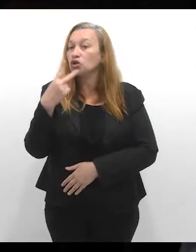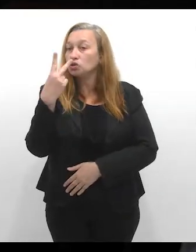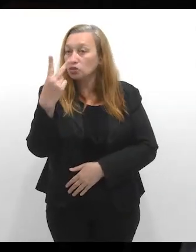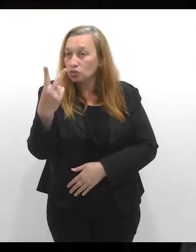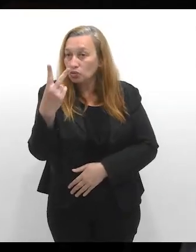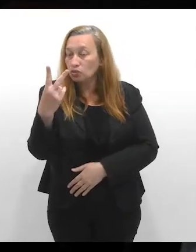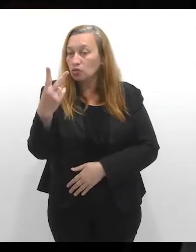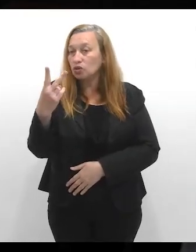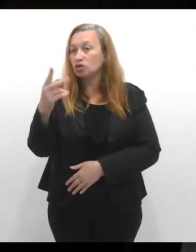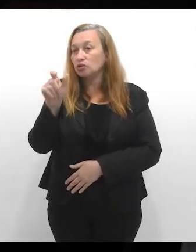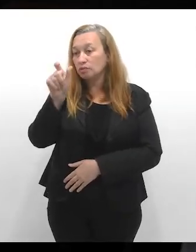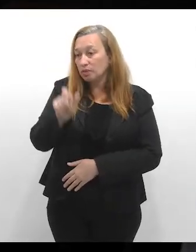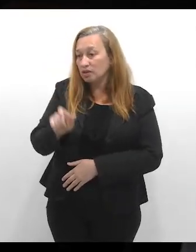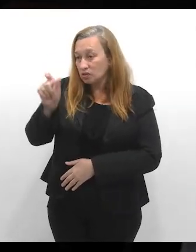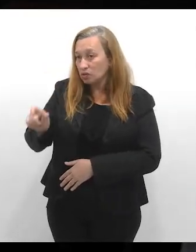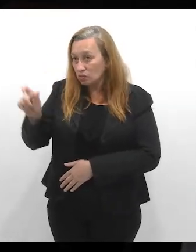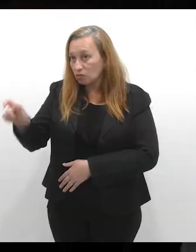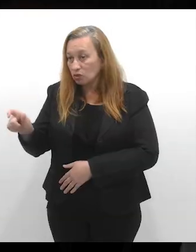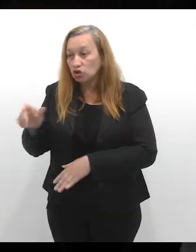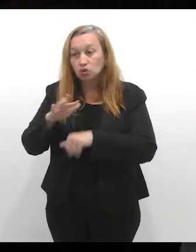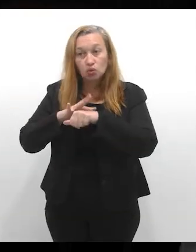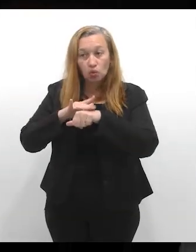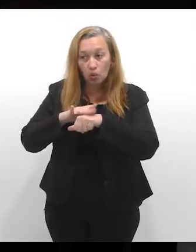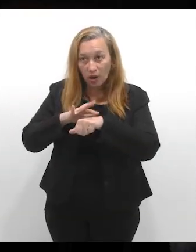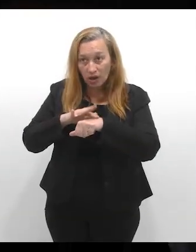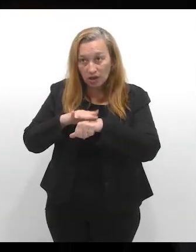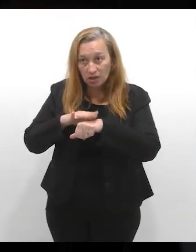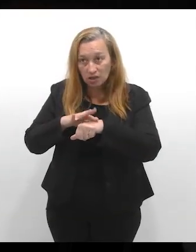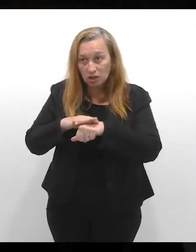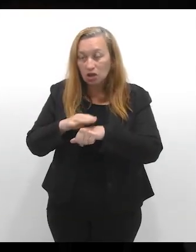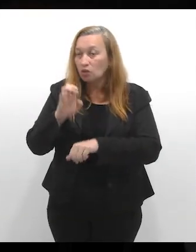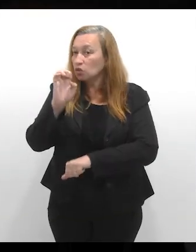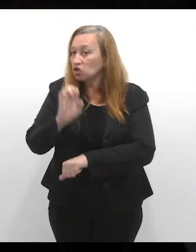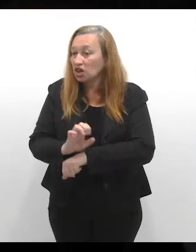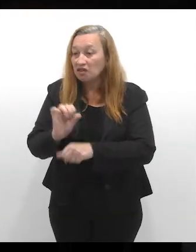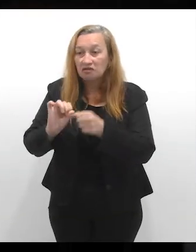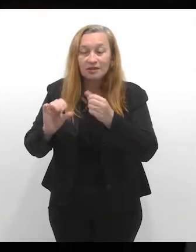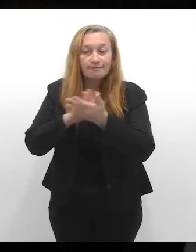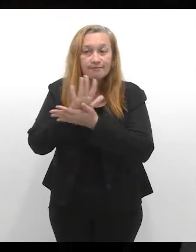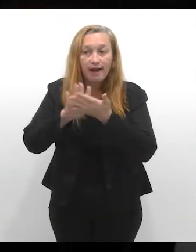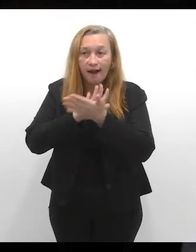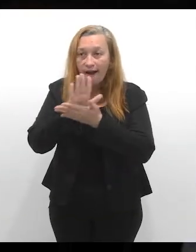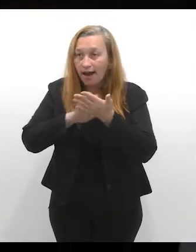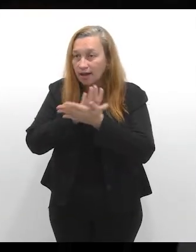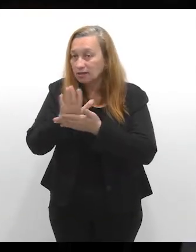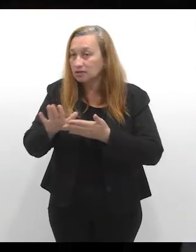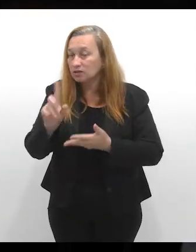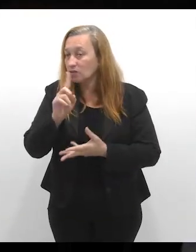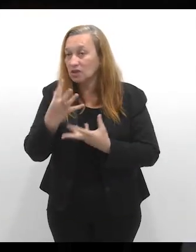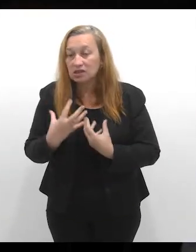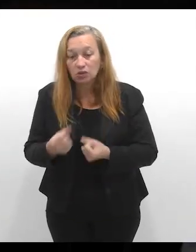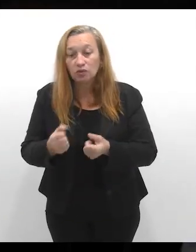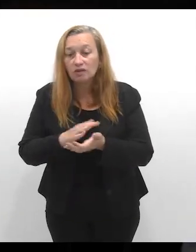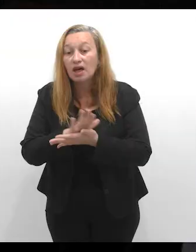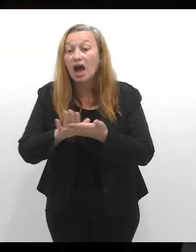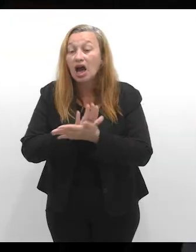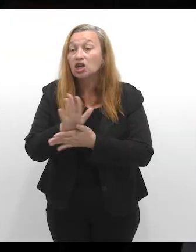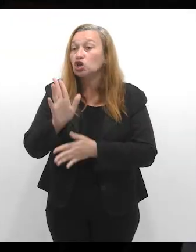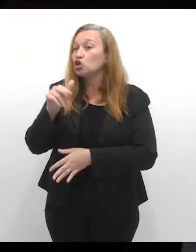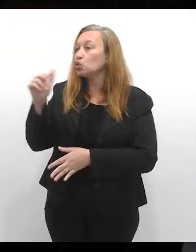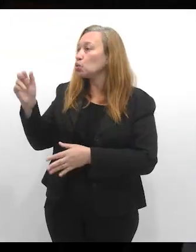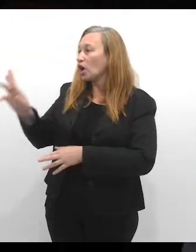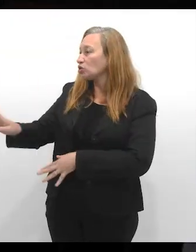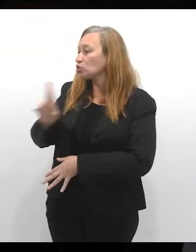irmão, perdemos mais 2 mães doentes, e longo esse tempo o Estado não tinha feito nada, não